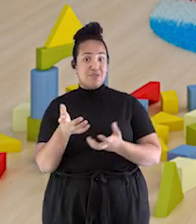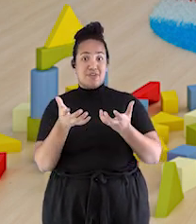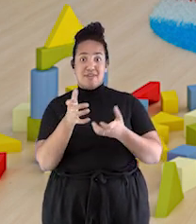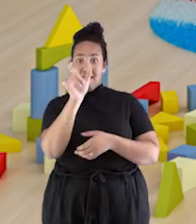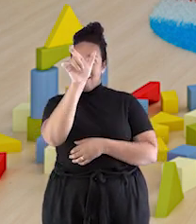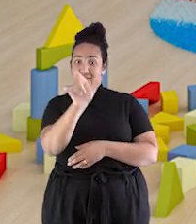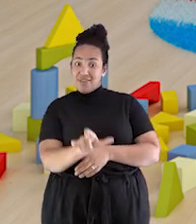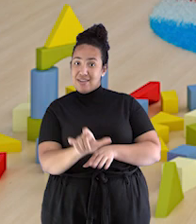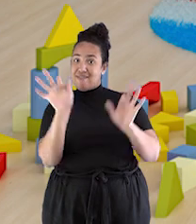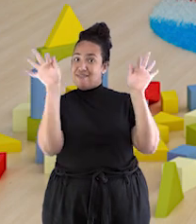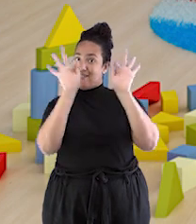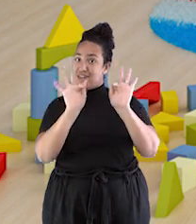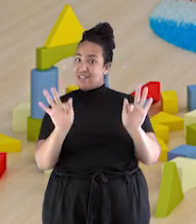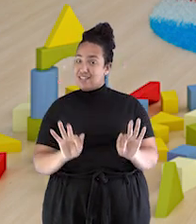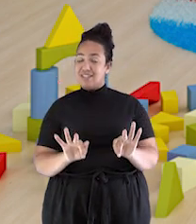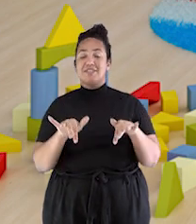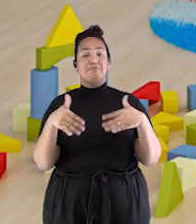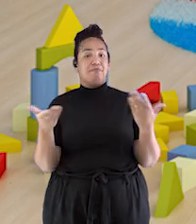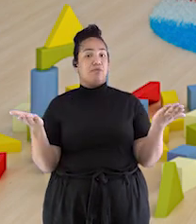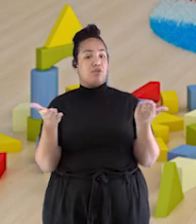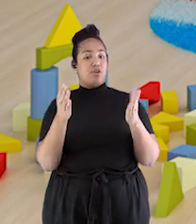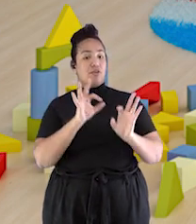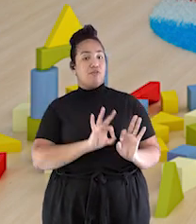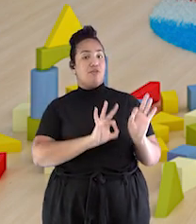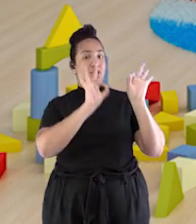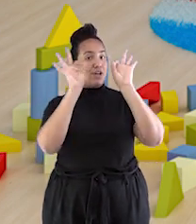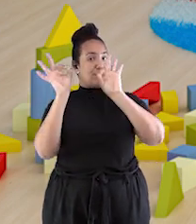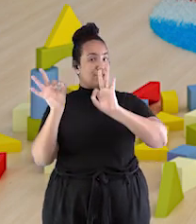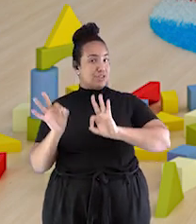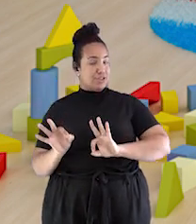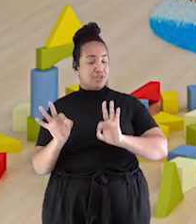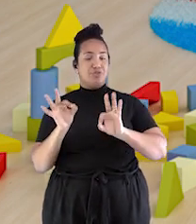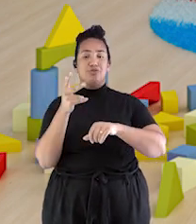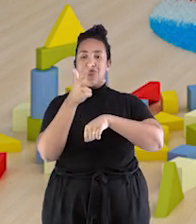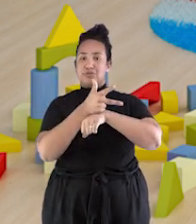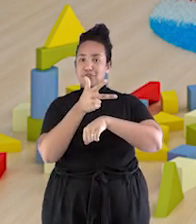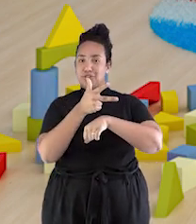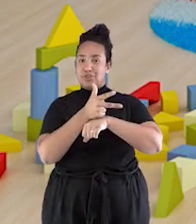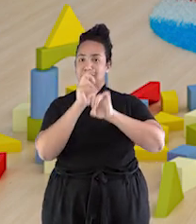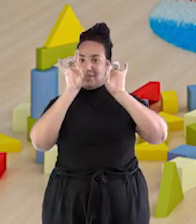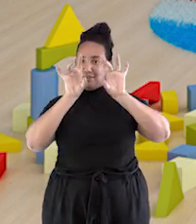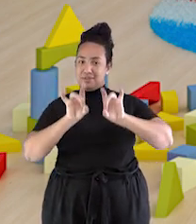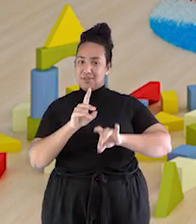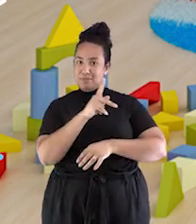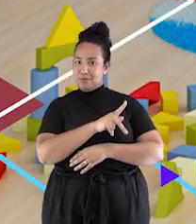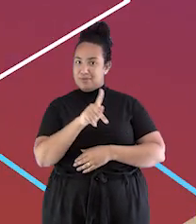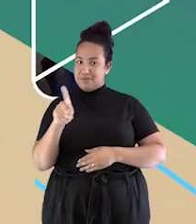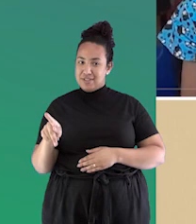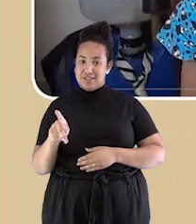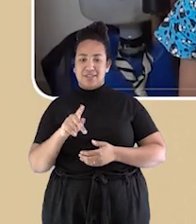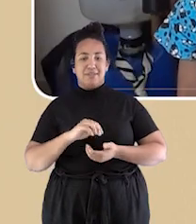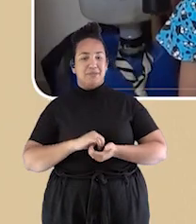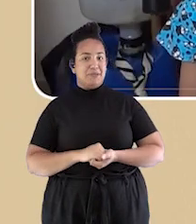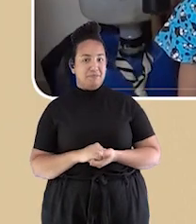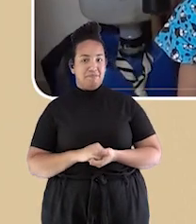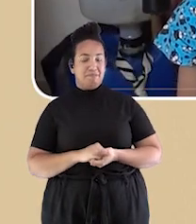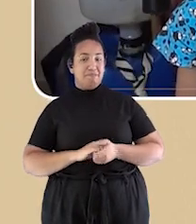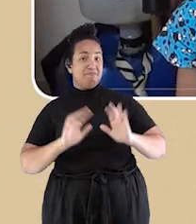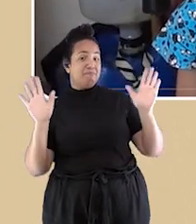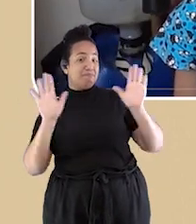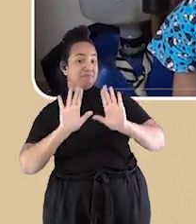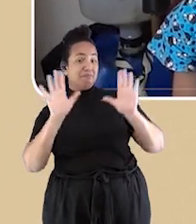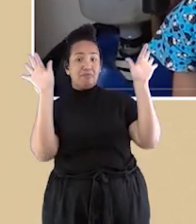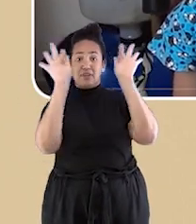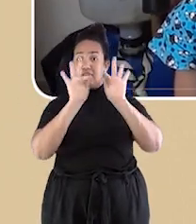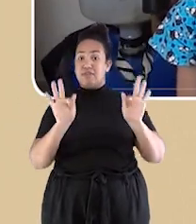feliz. Vamos assistir então uma linda homenagem do Marcelo Serralva para os professores. Oi, pessoal!